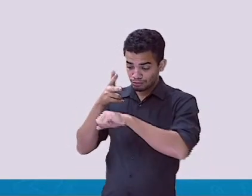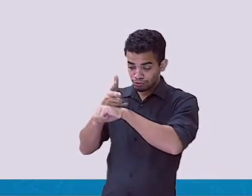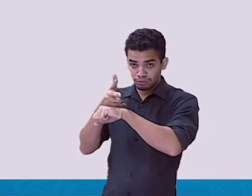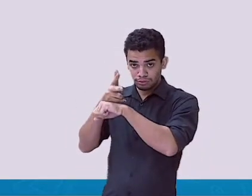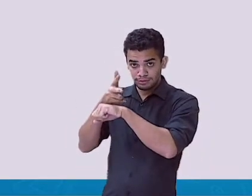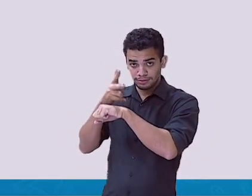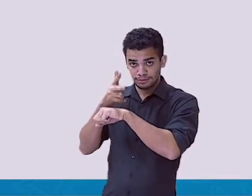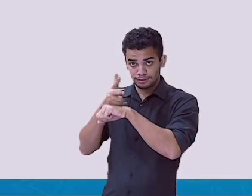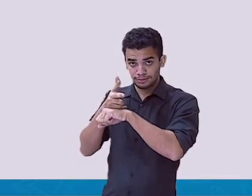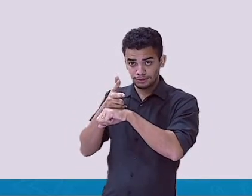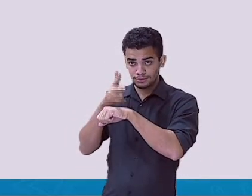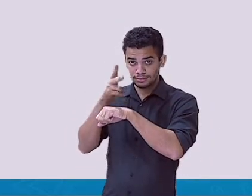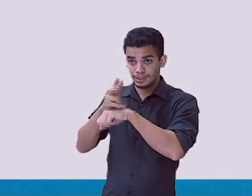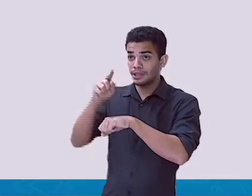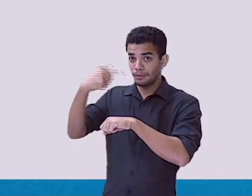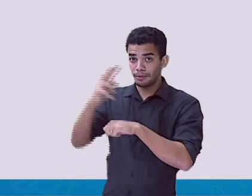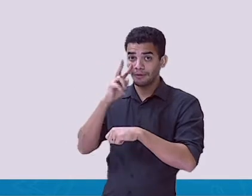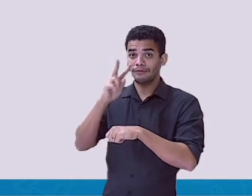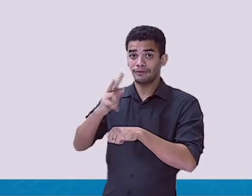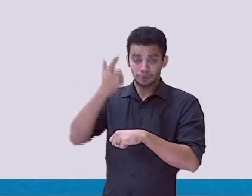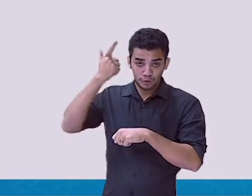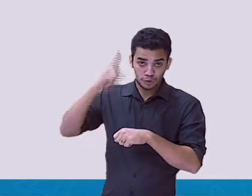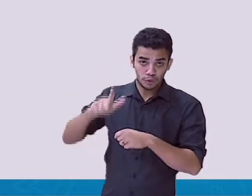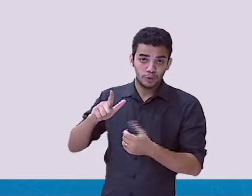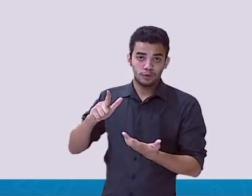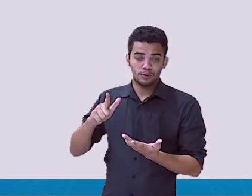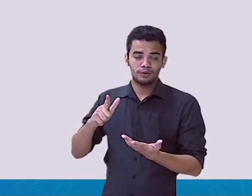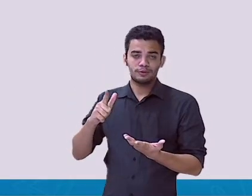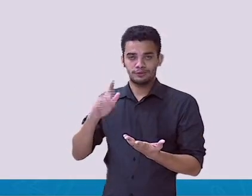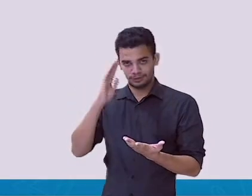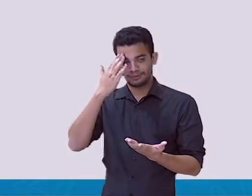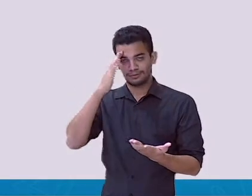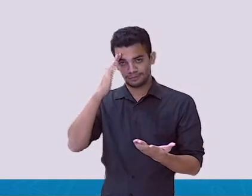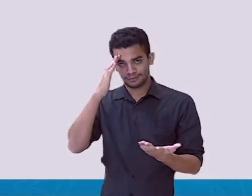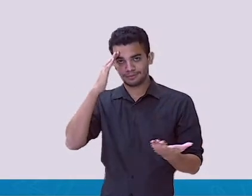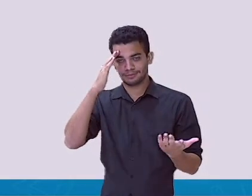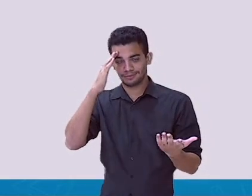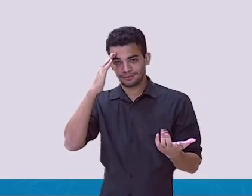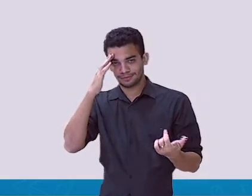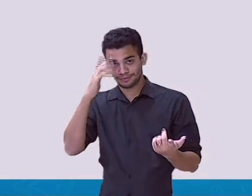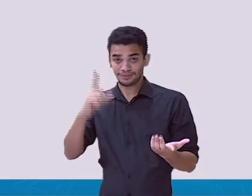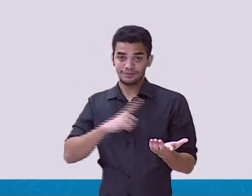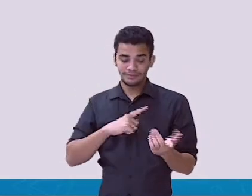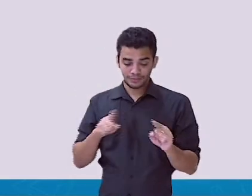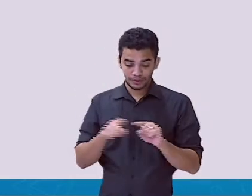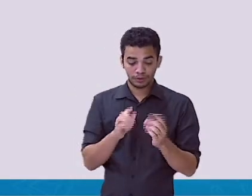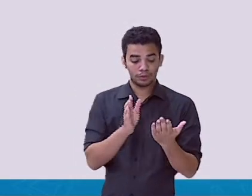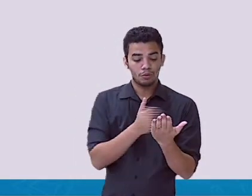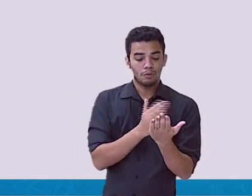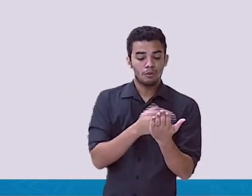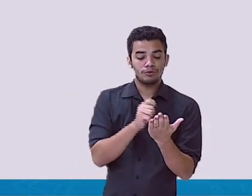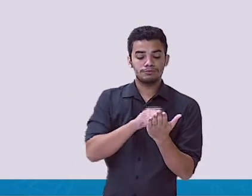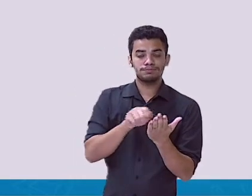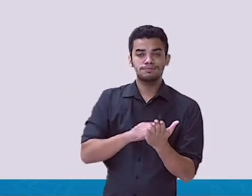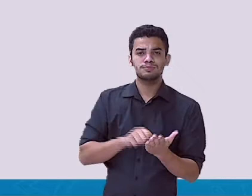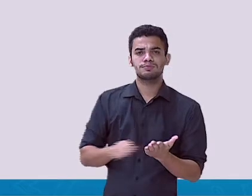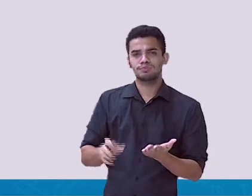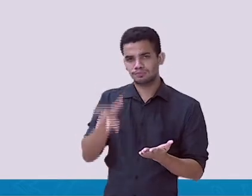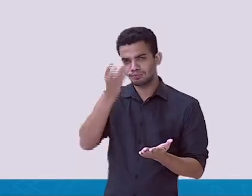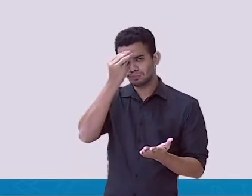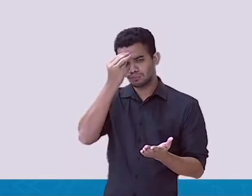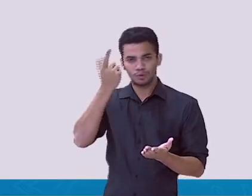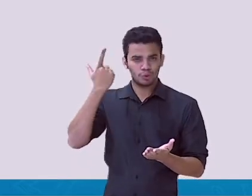puderem. Vocês também têm um material para vocês estarem lá olhando, não é mesmo? Vamos lá, tem mais coisa para a gente